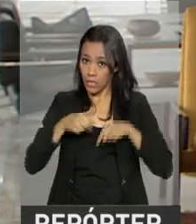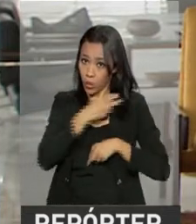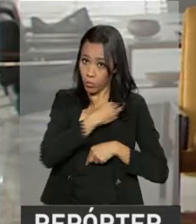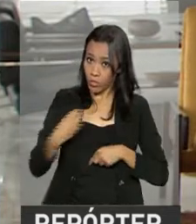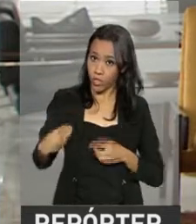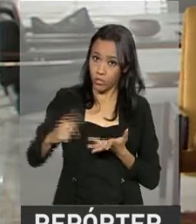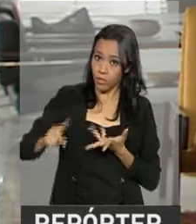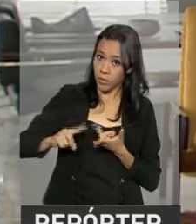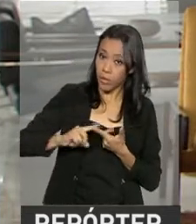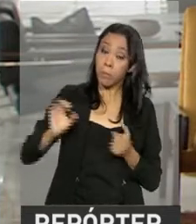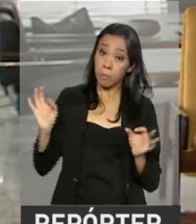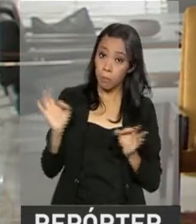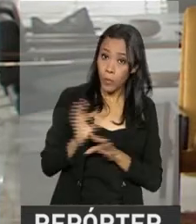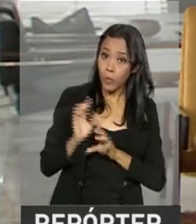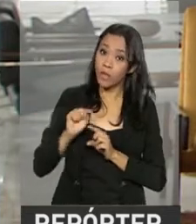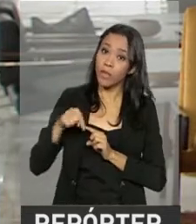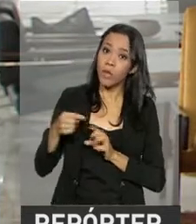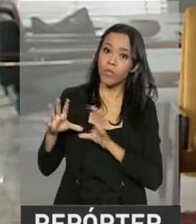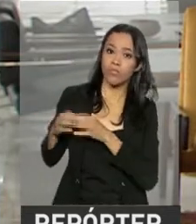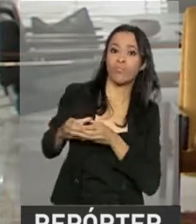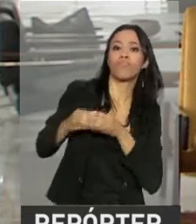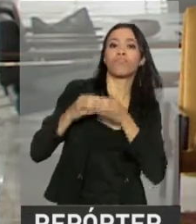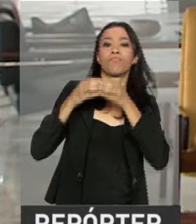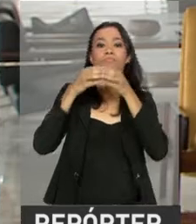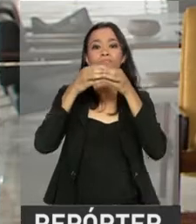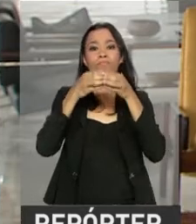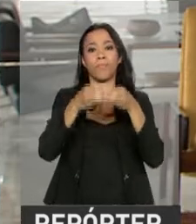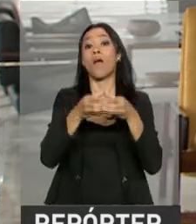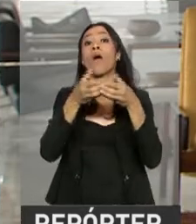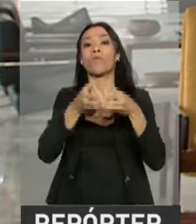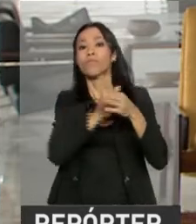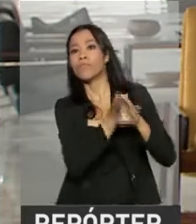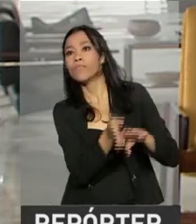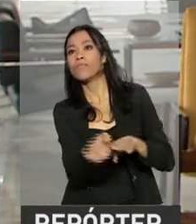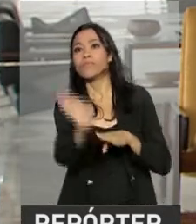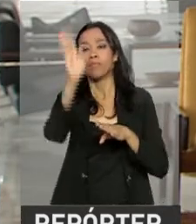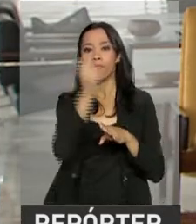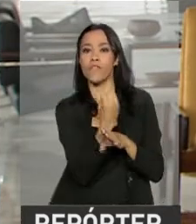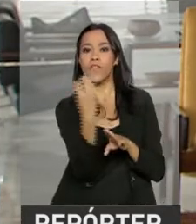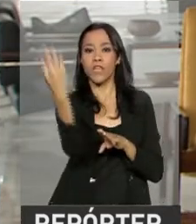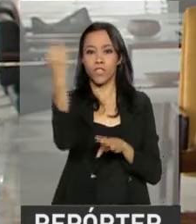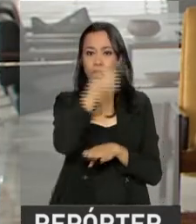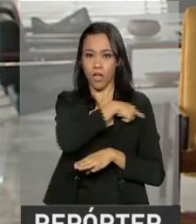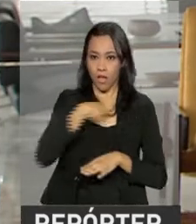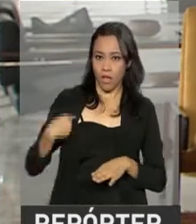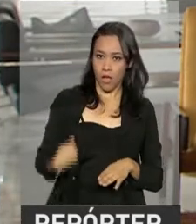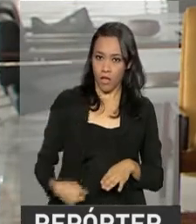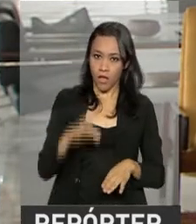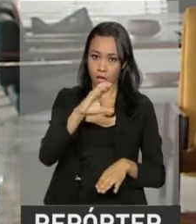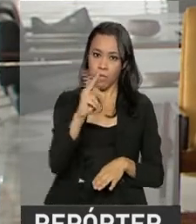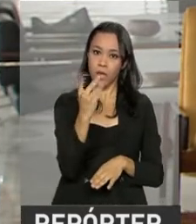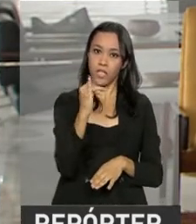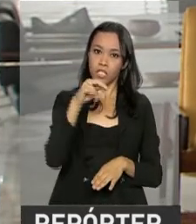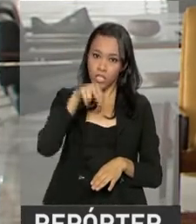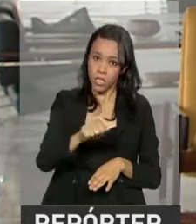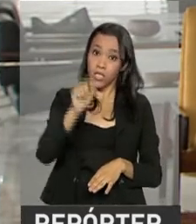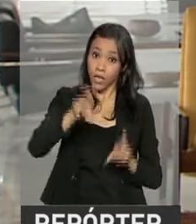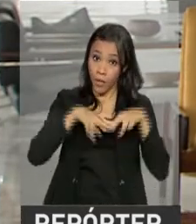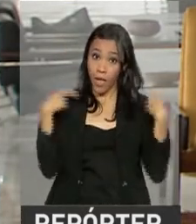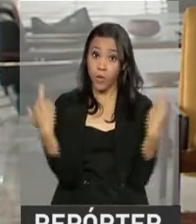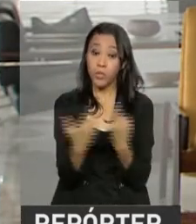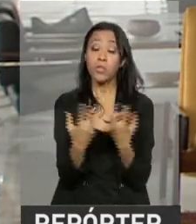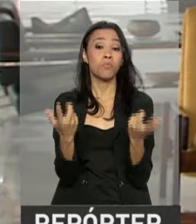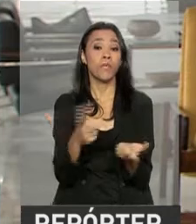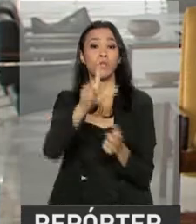depois em seguida né siga siga em viagem pra China para reunião do G20 que vai reunir a e as